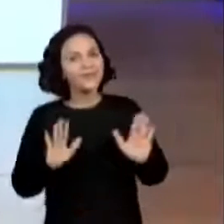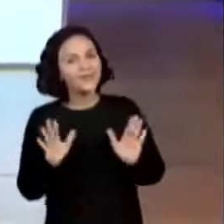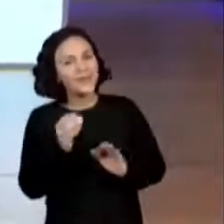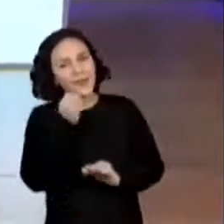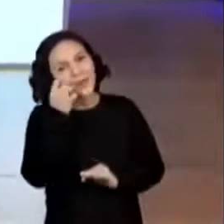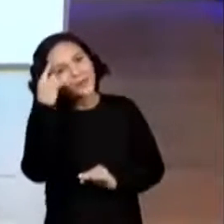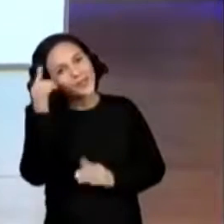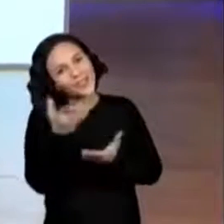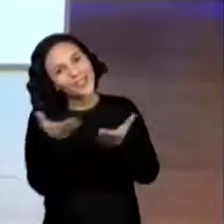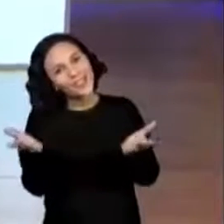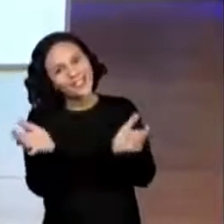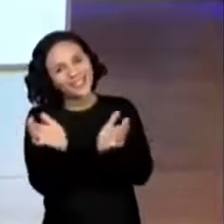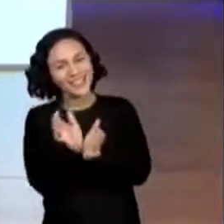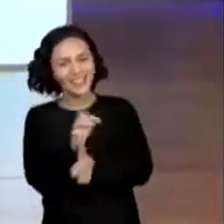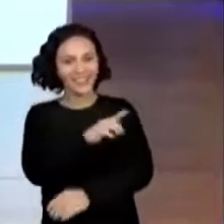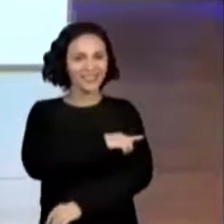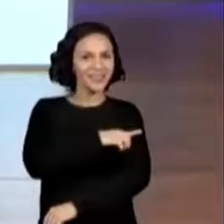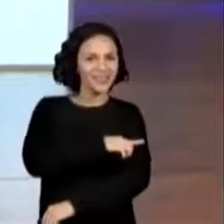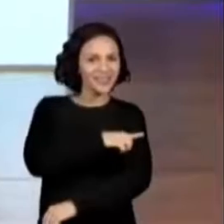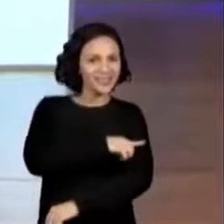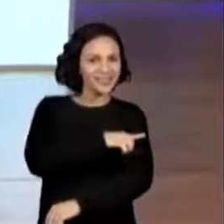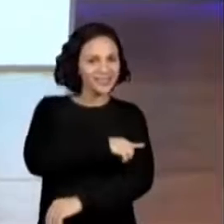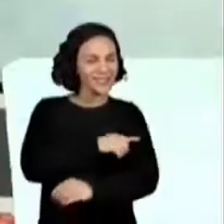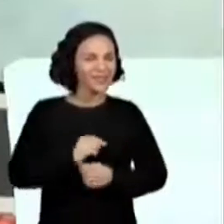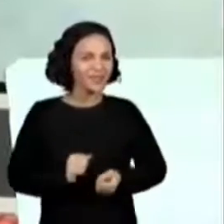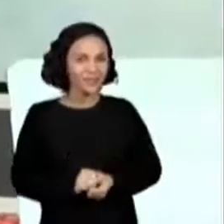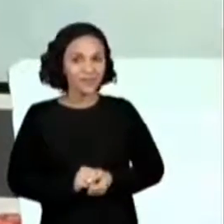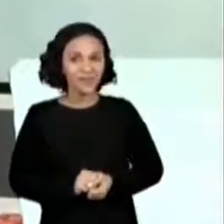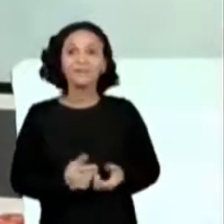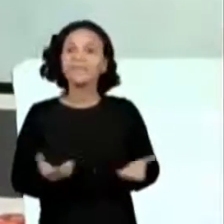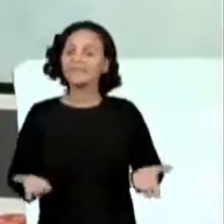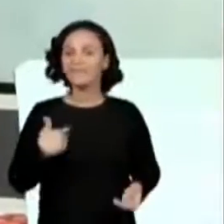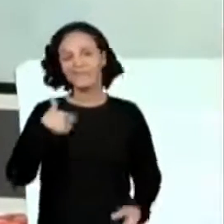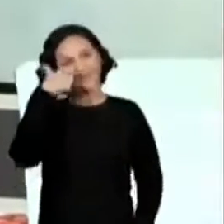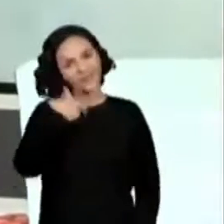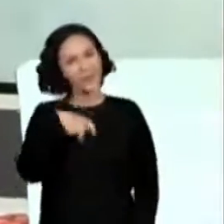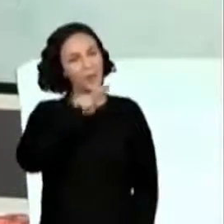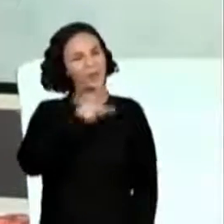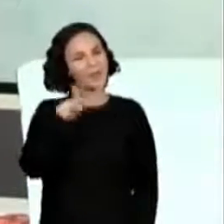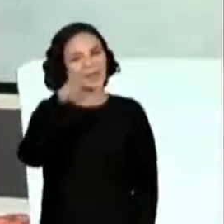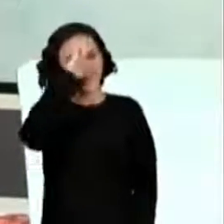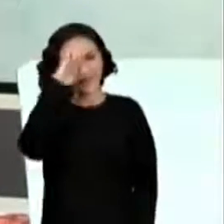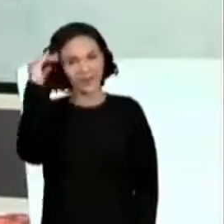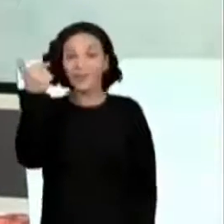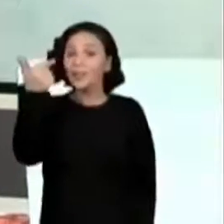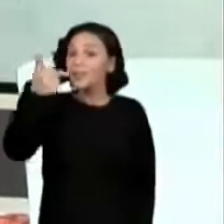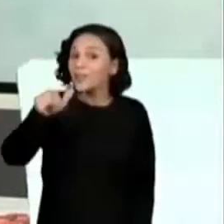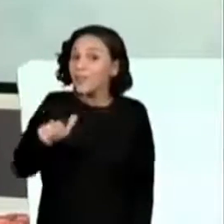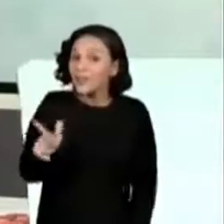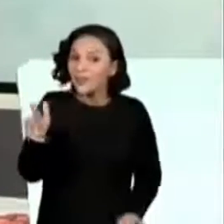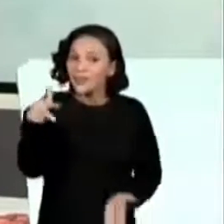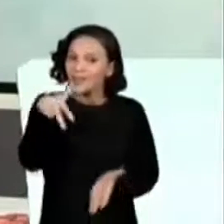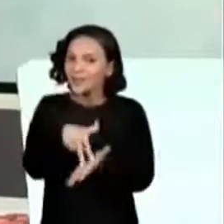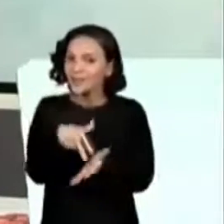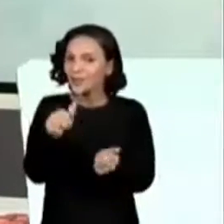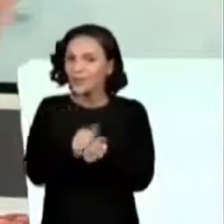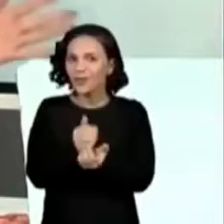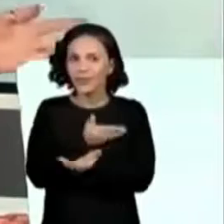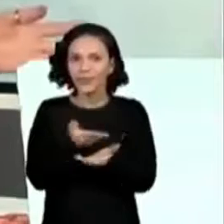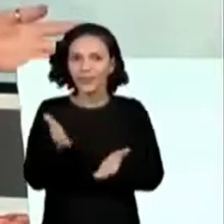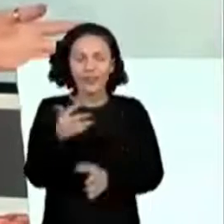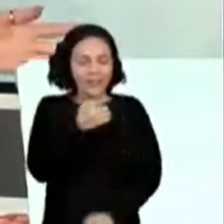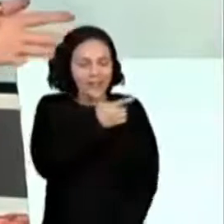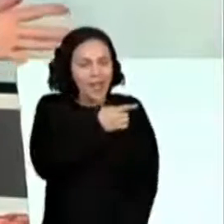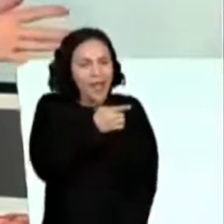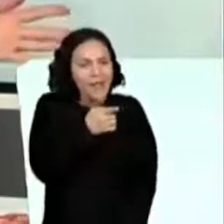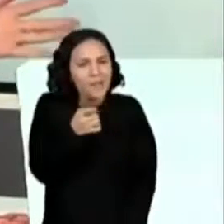Bom dia, turminha do primeiro ano! Professora Regiane, mais uma vez aqui com vocês. Ficamos juntos